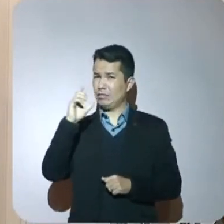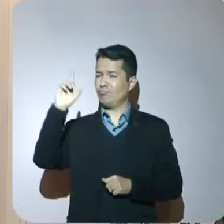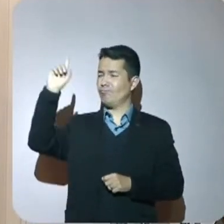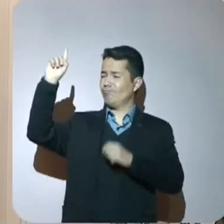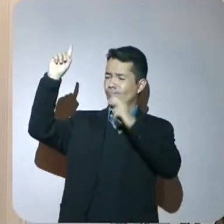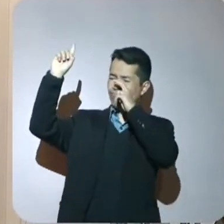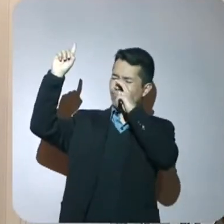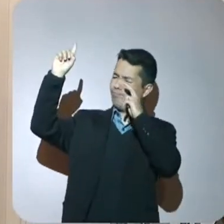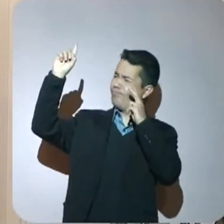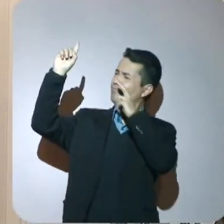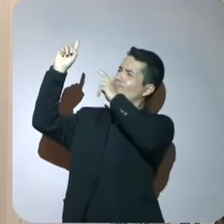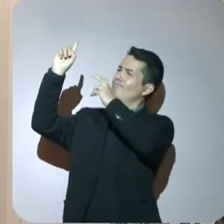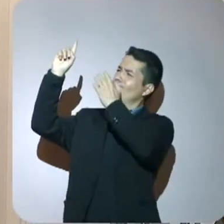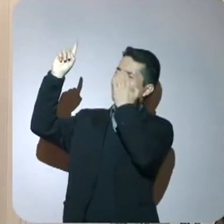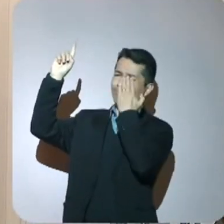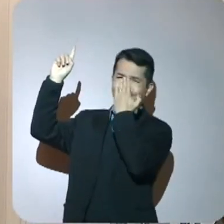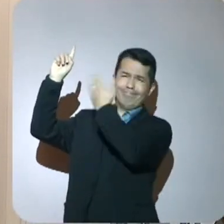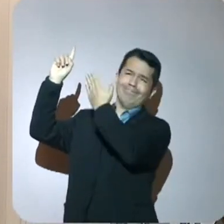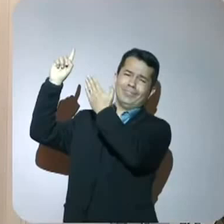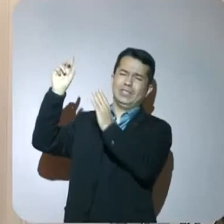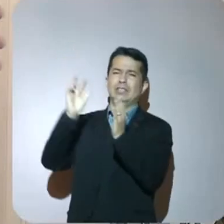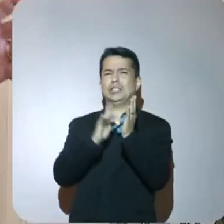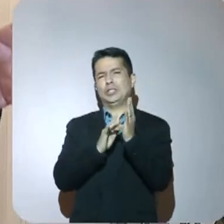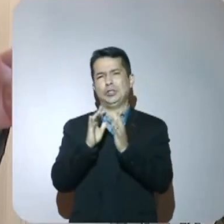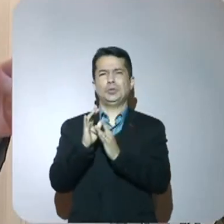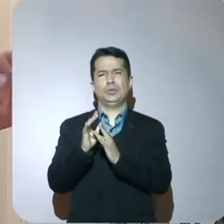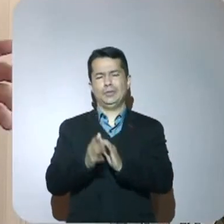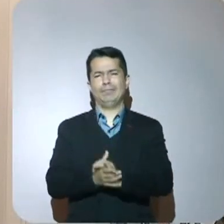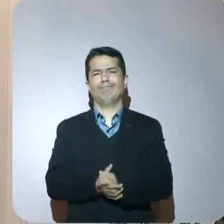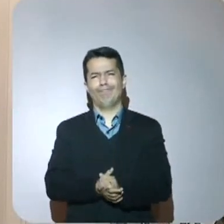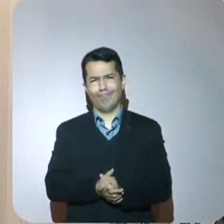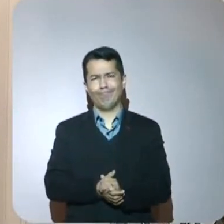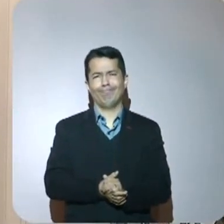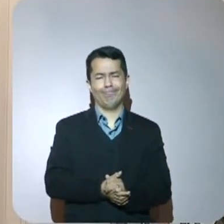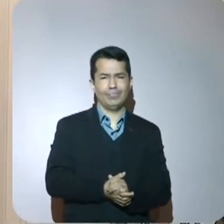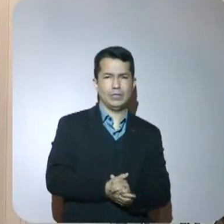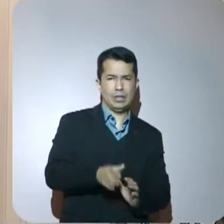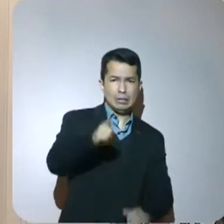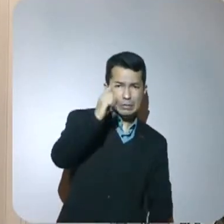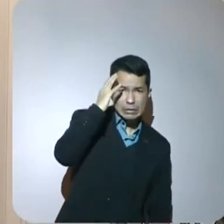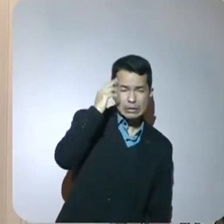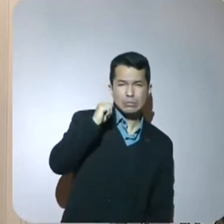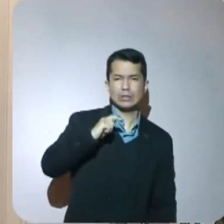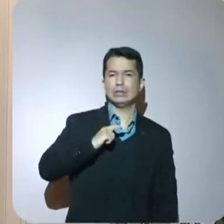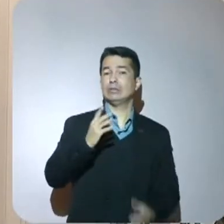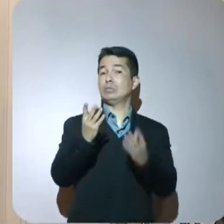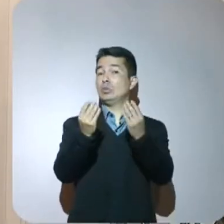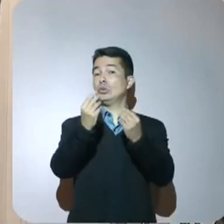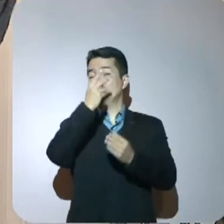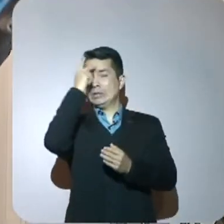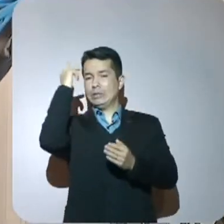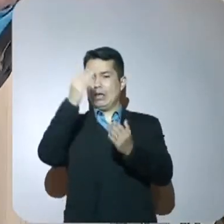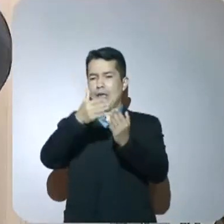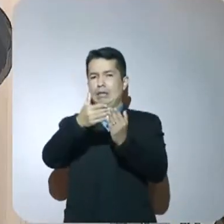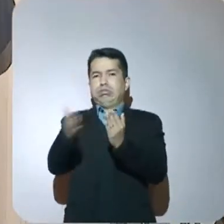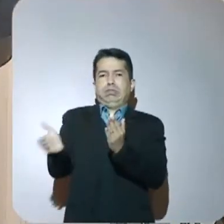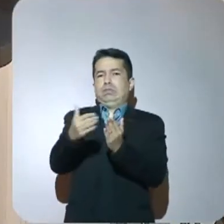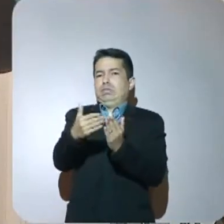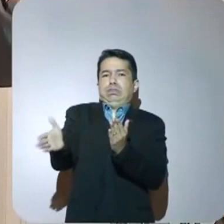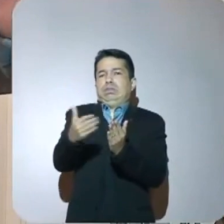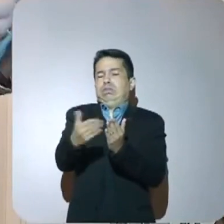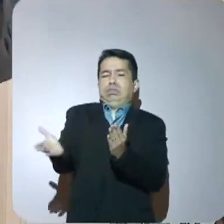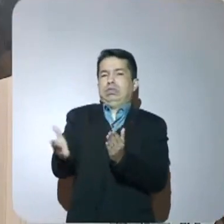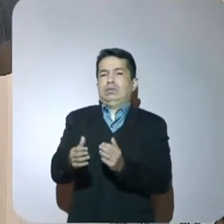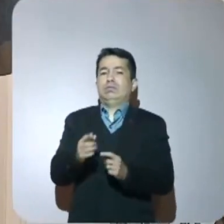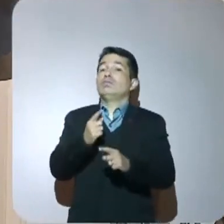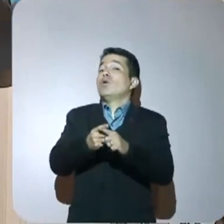muita gente que está, às vezes, abandonando a fé porque parou de olhar para Jesus e está olhando para as pessoas, para o erro